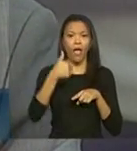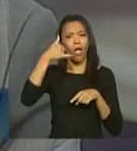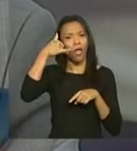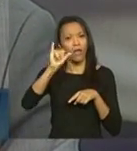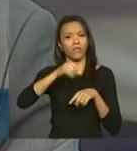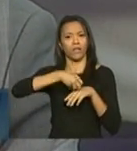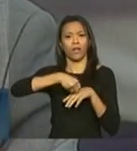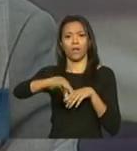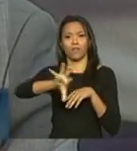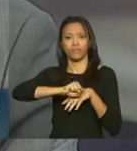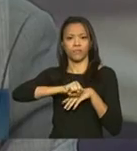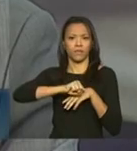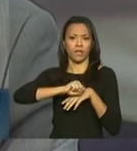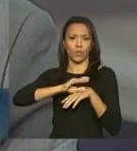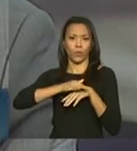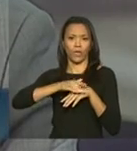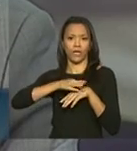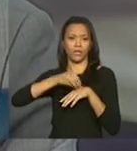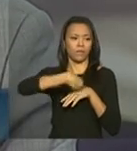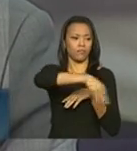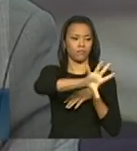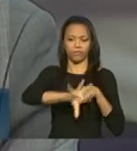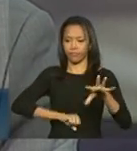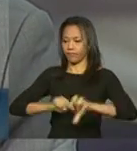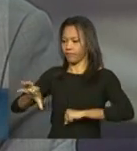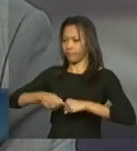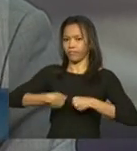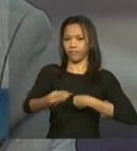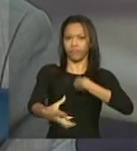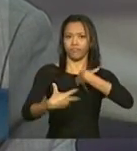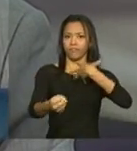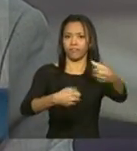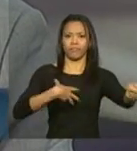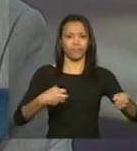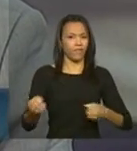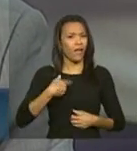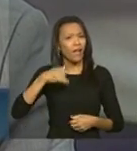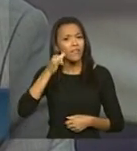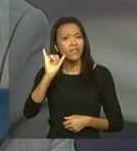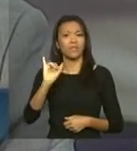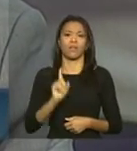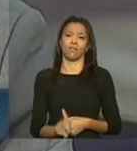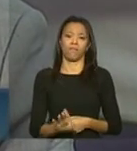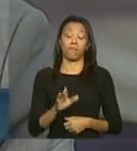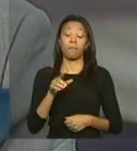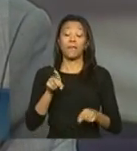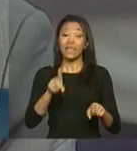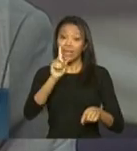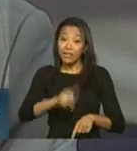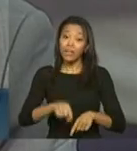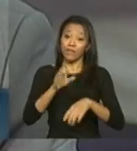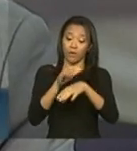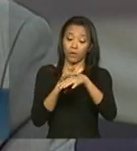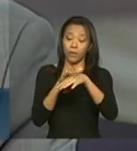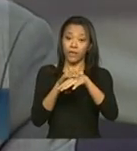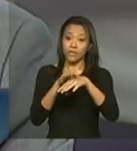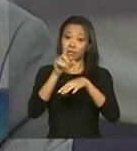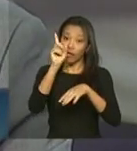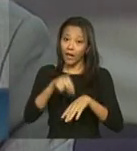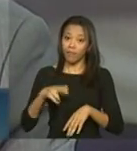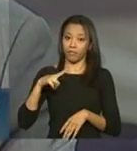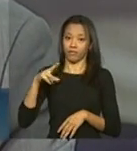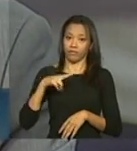da doença. Ou seja, perceber que hanseníase não se trata apenas de uma enfermidade que tem uma apresentação individual, mas